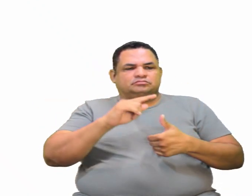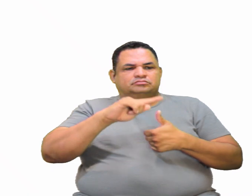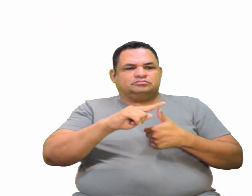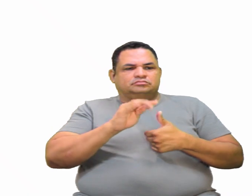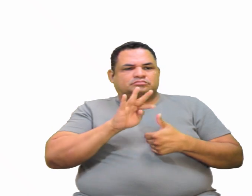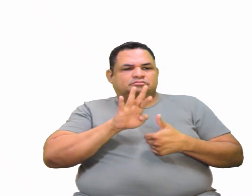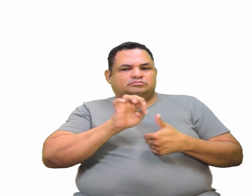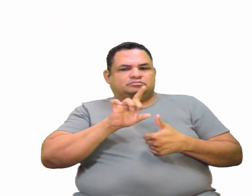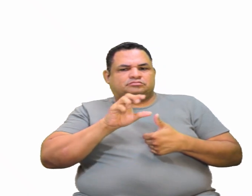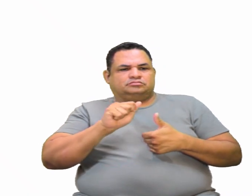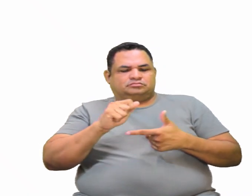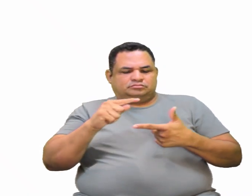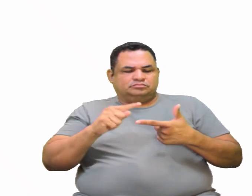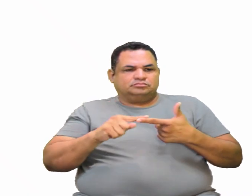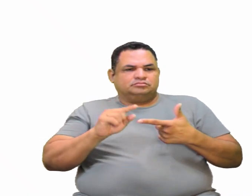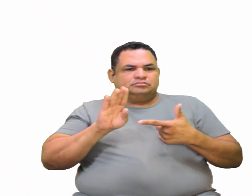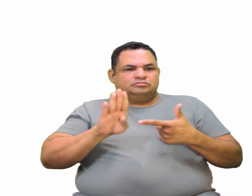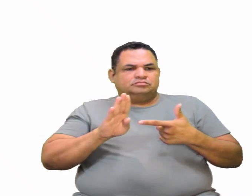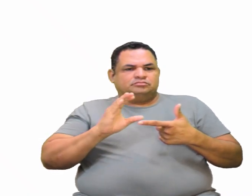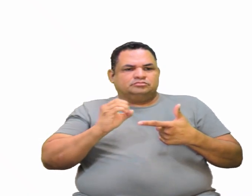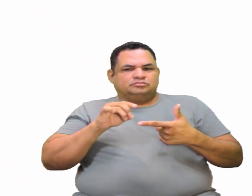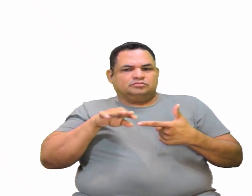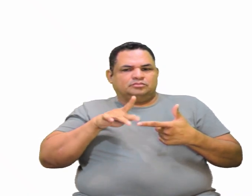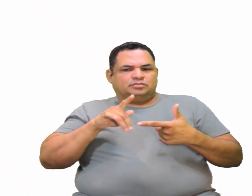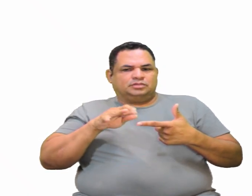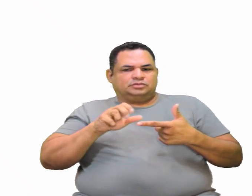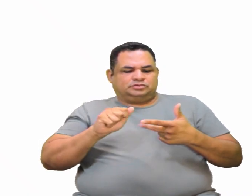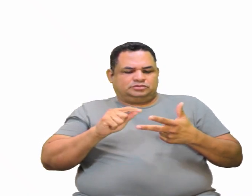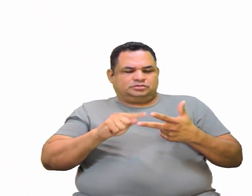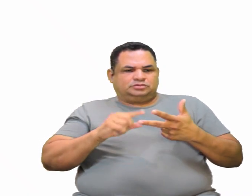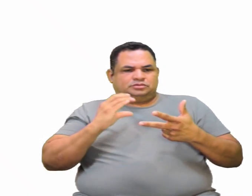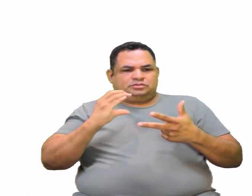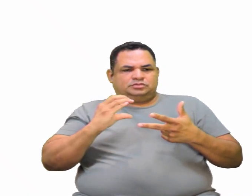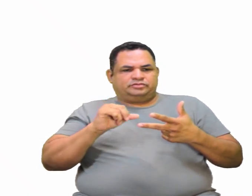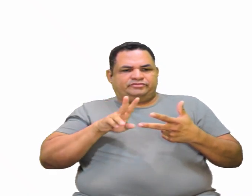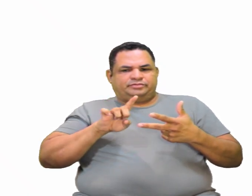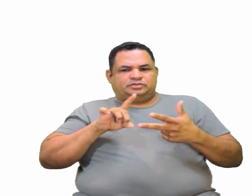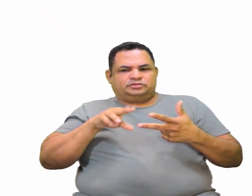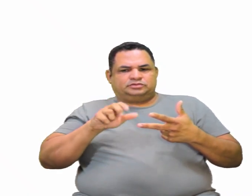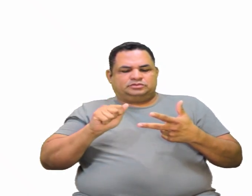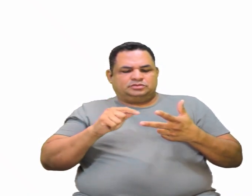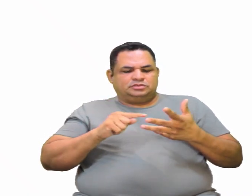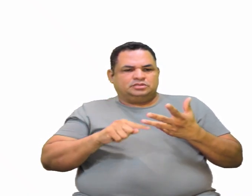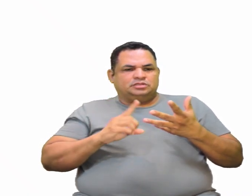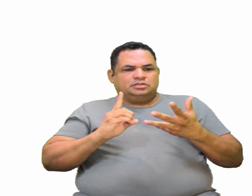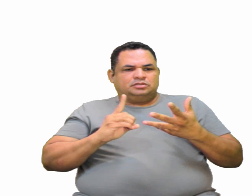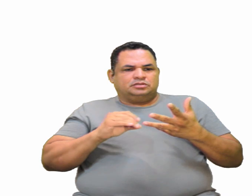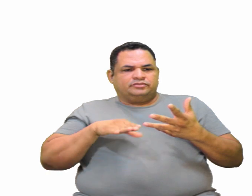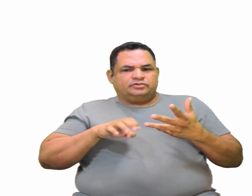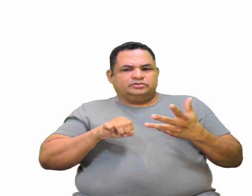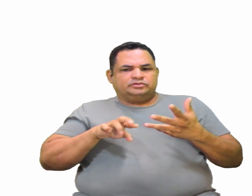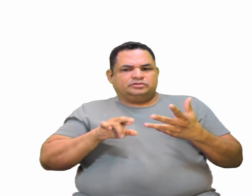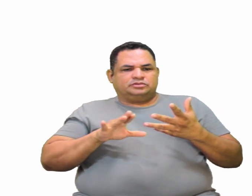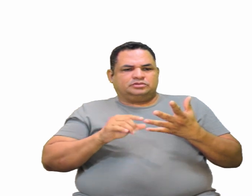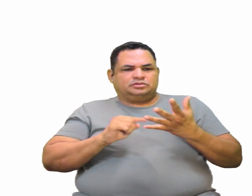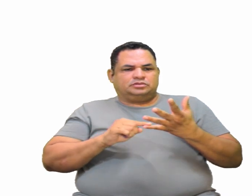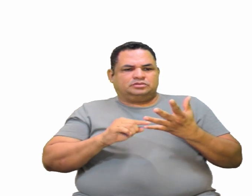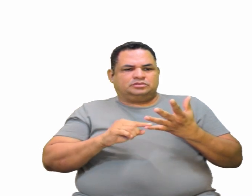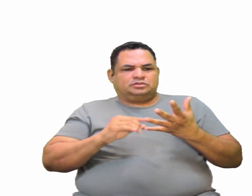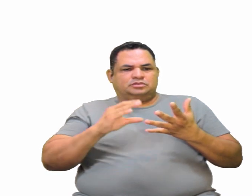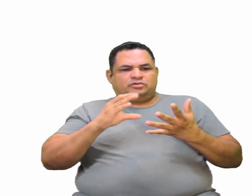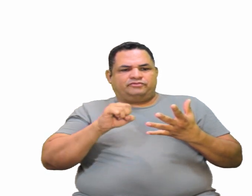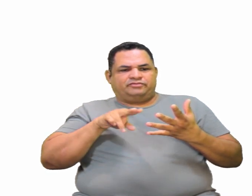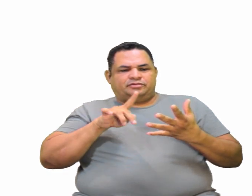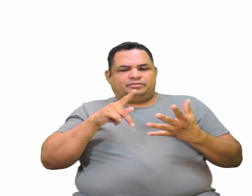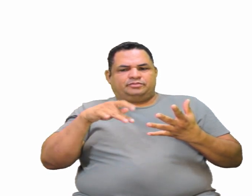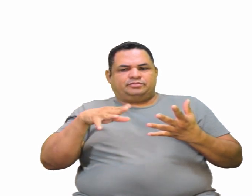A. Ratitas. B. Ovíparos. C. Vivíparos. D. Onívoros. Ou